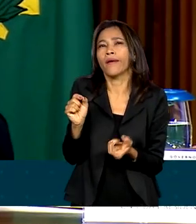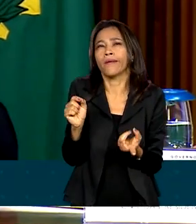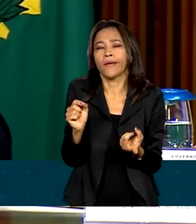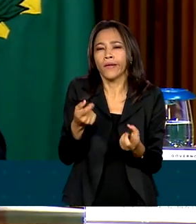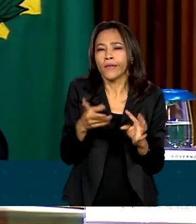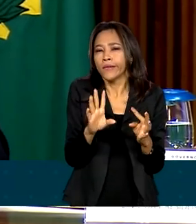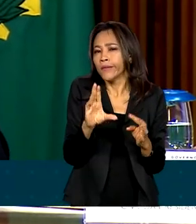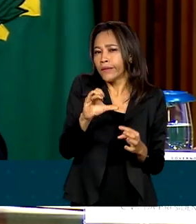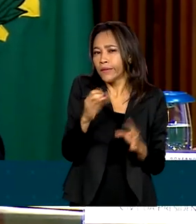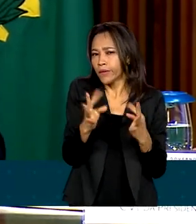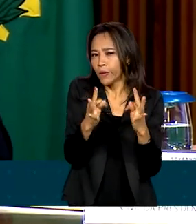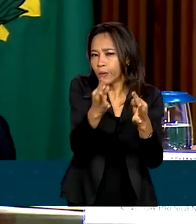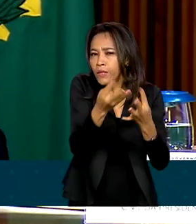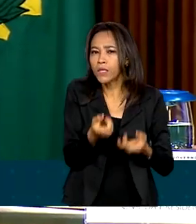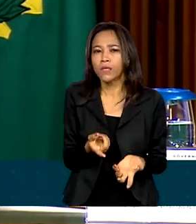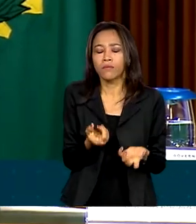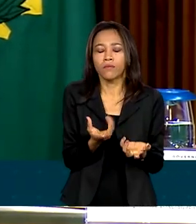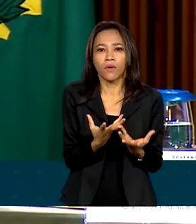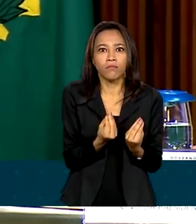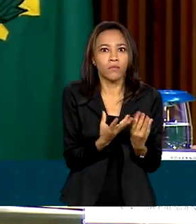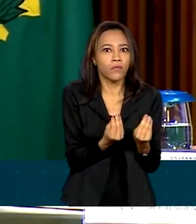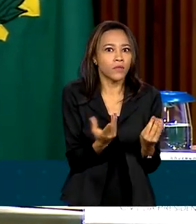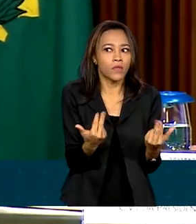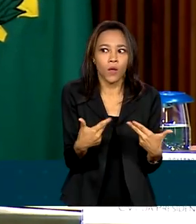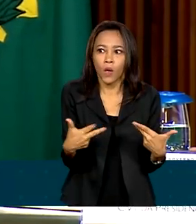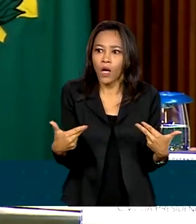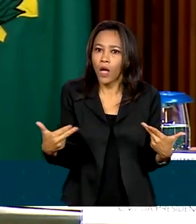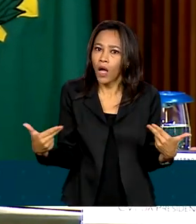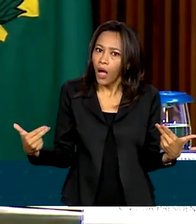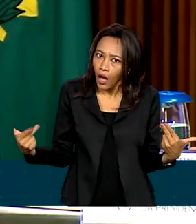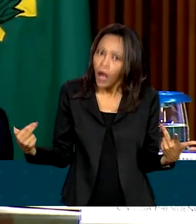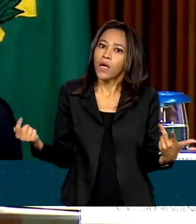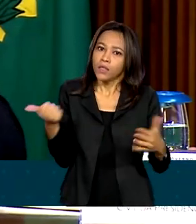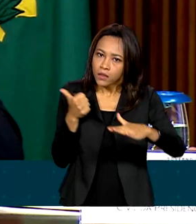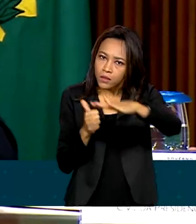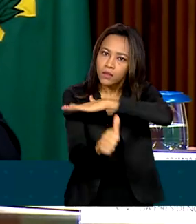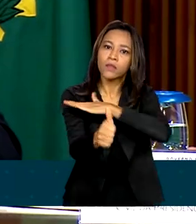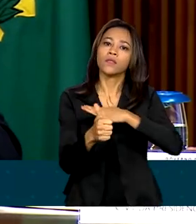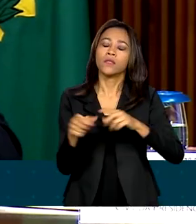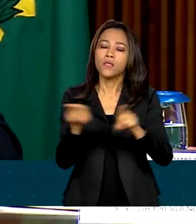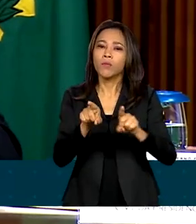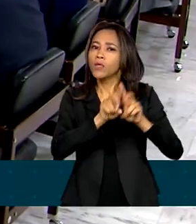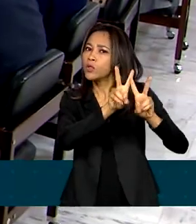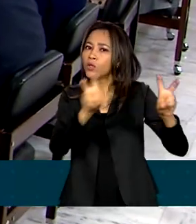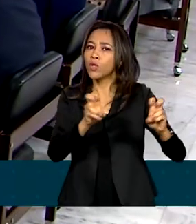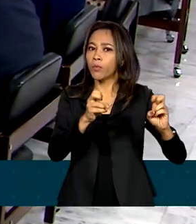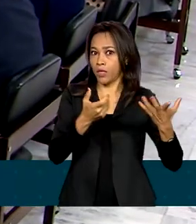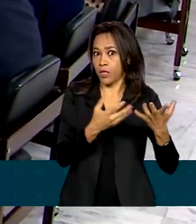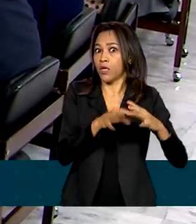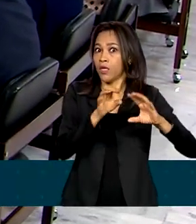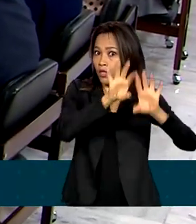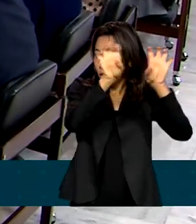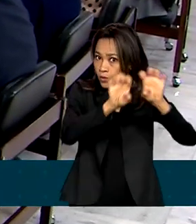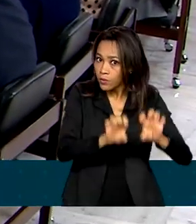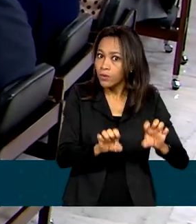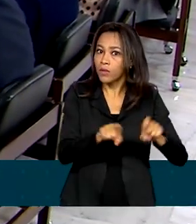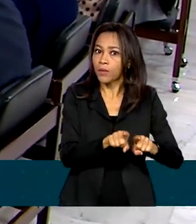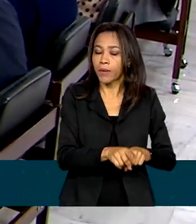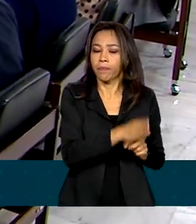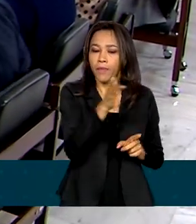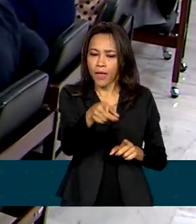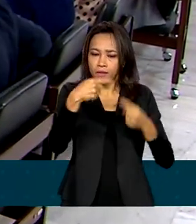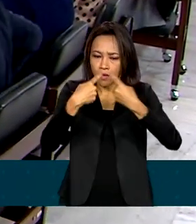ciência e tecnologia. Tem muita coisa para a gente investir, sobretudo em obras de infraestrutura. Ainda na abertura do